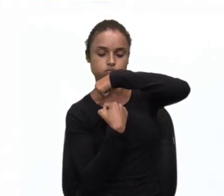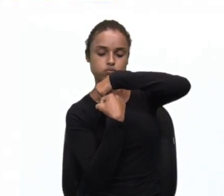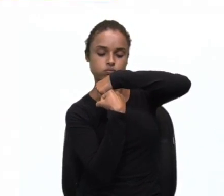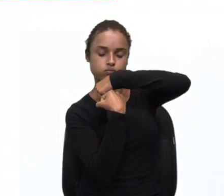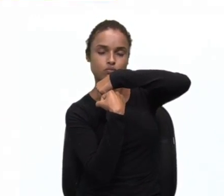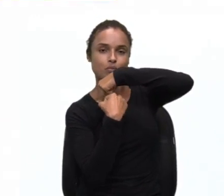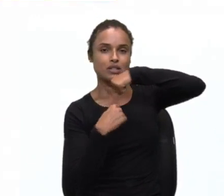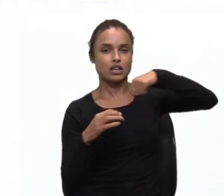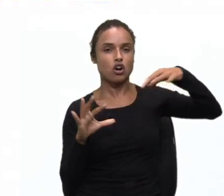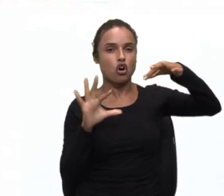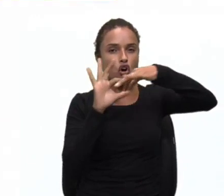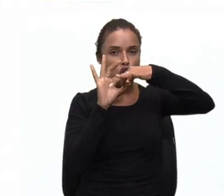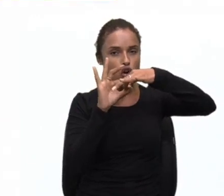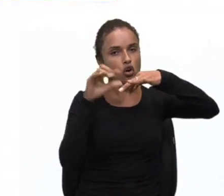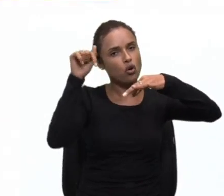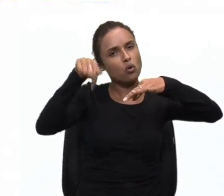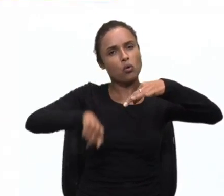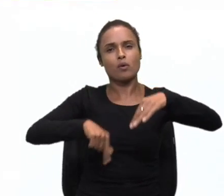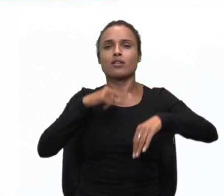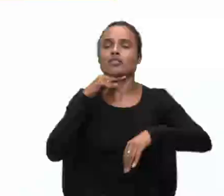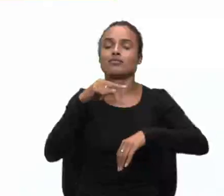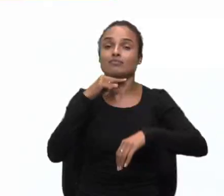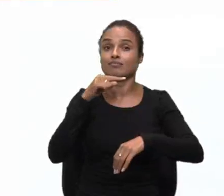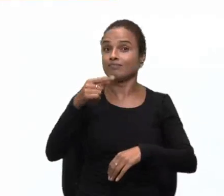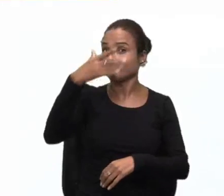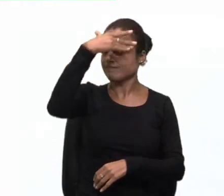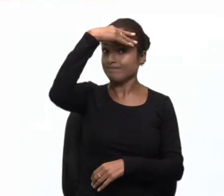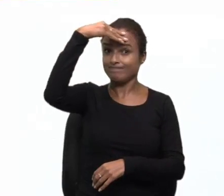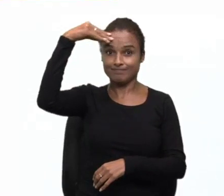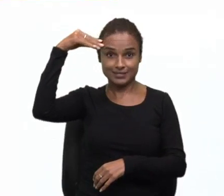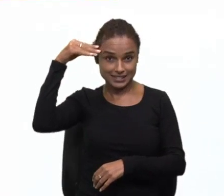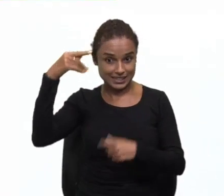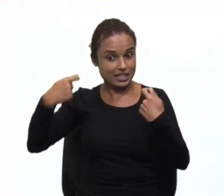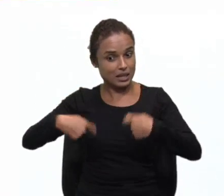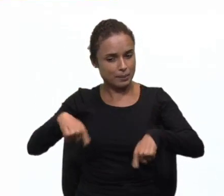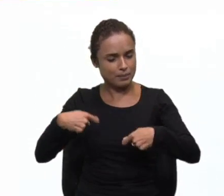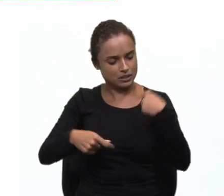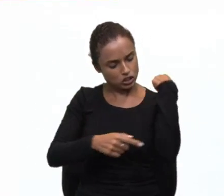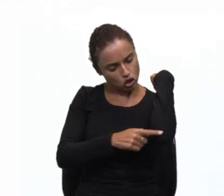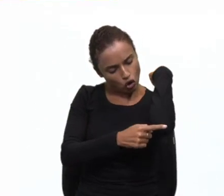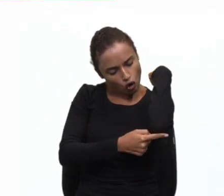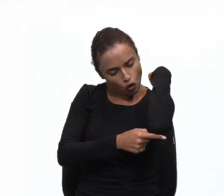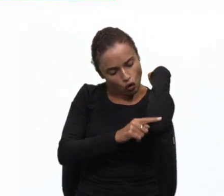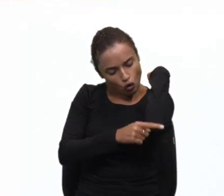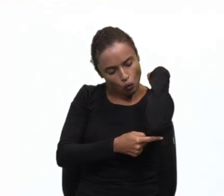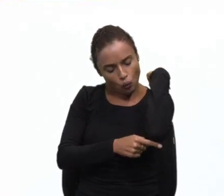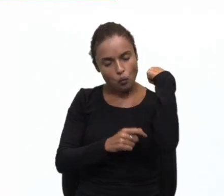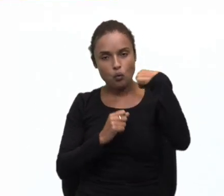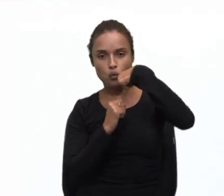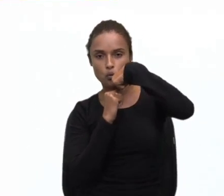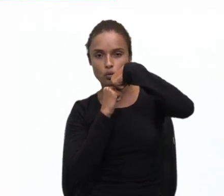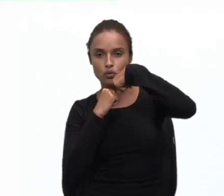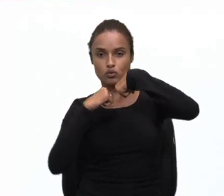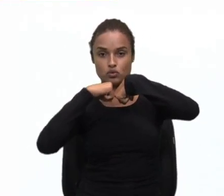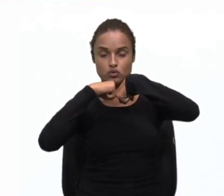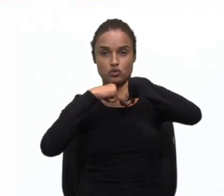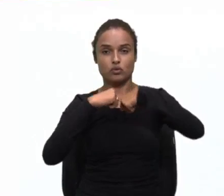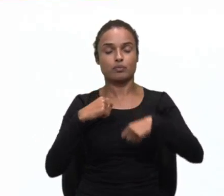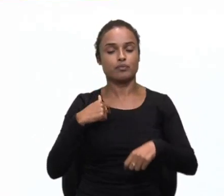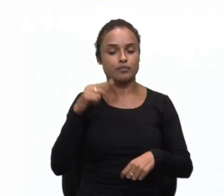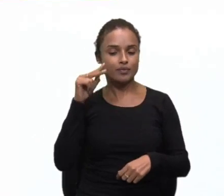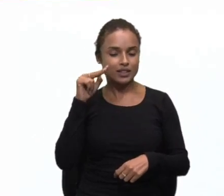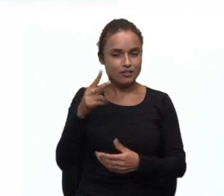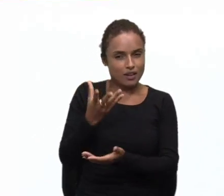do cotovelo. Não se esqueça disso. Tanto que se você procurar lá na base Ovid, a articulação do cotovelo,